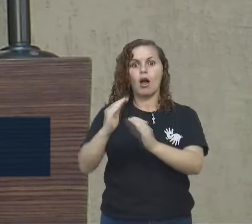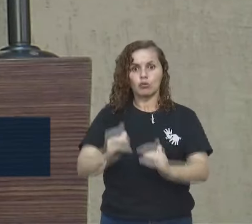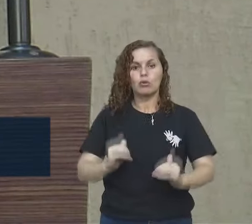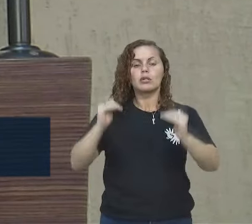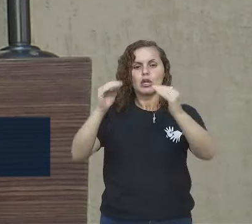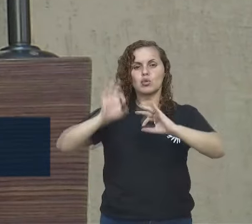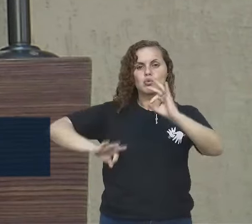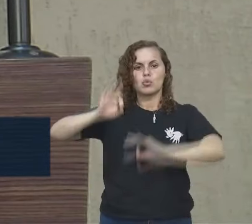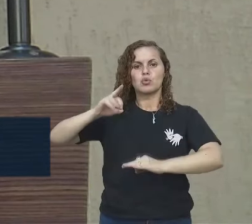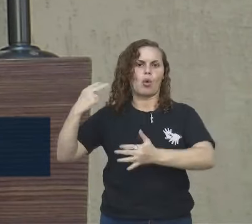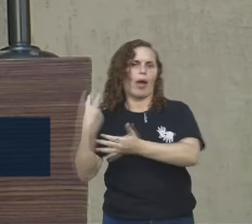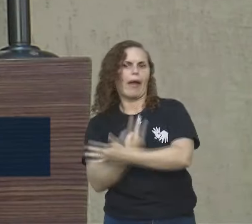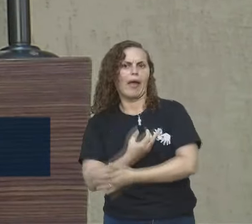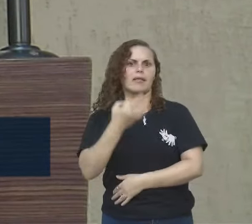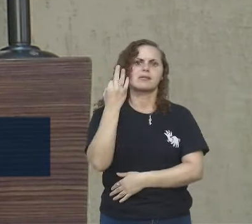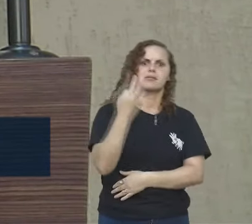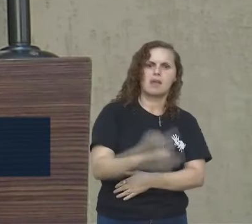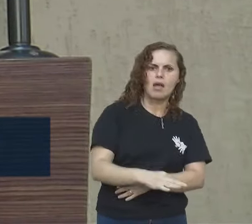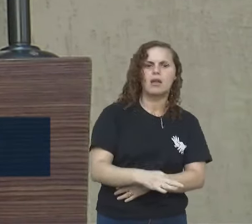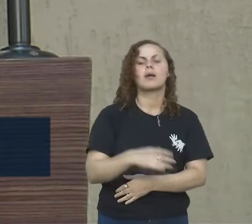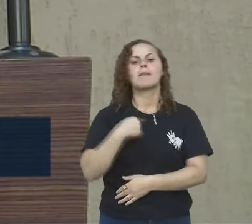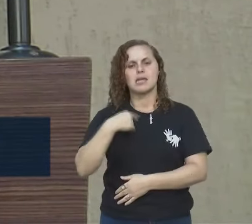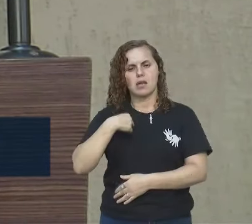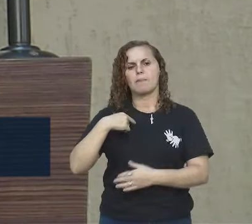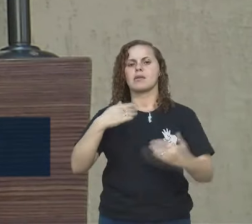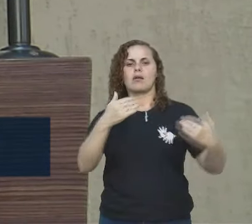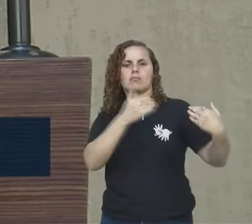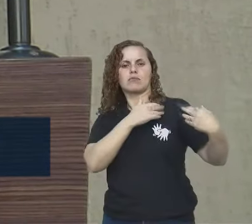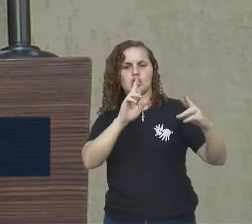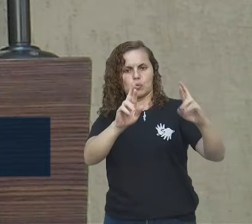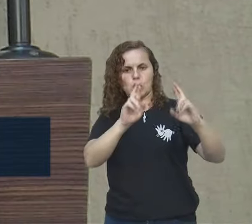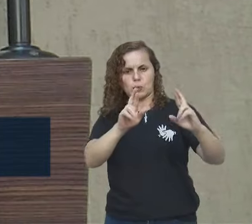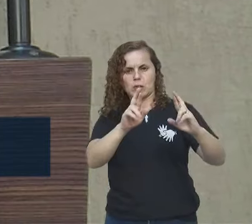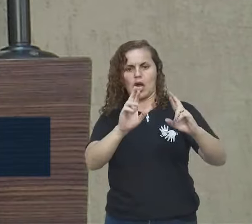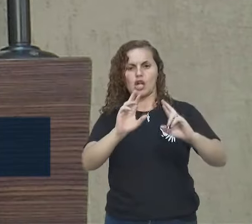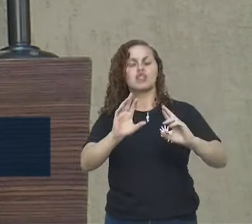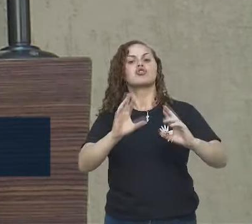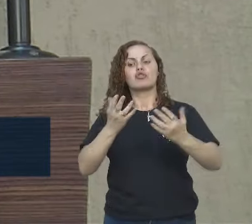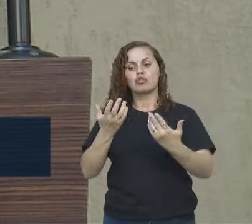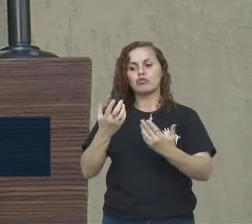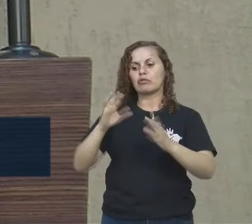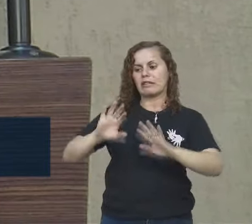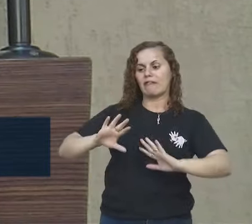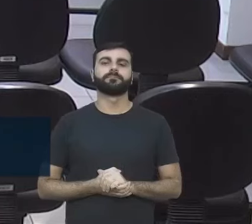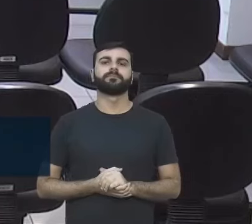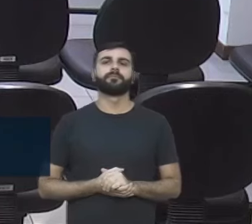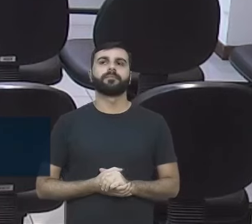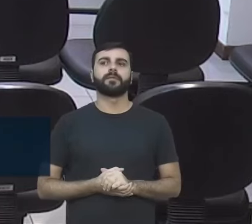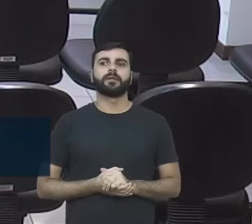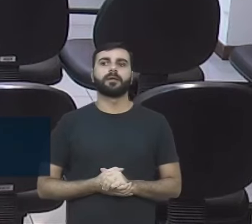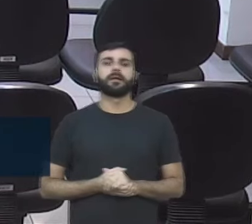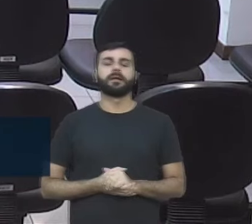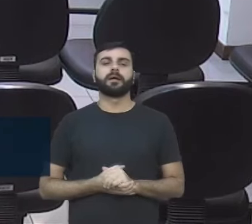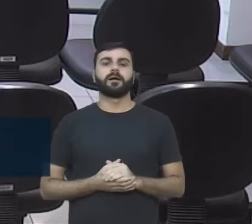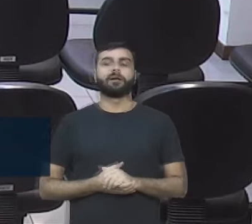julguem né se eu tô errada se eu tô certa mas o meu papel de defender aqueles que não podem falar eu estou fazendo